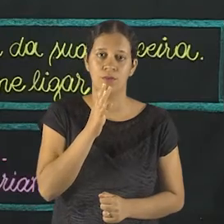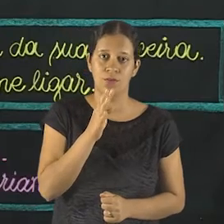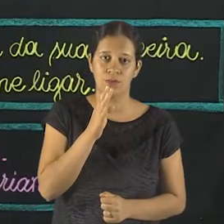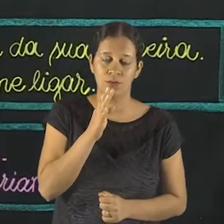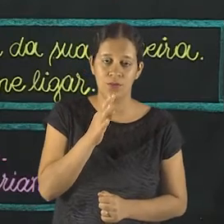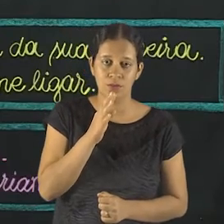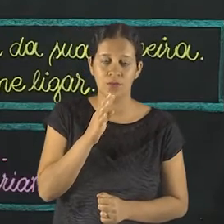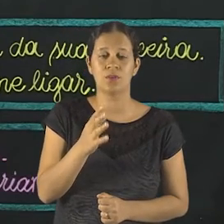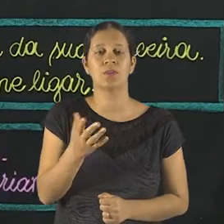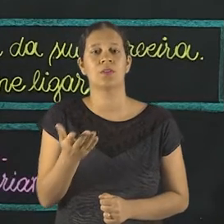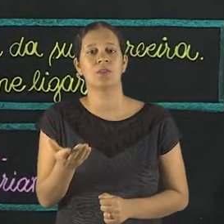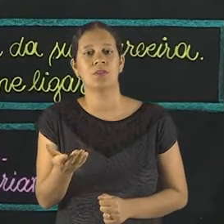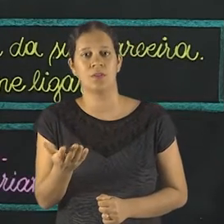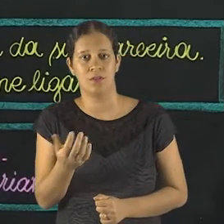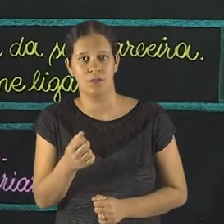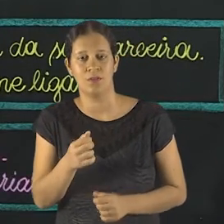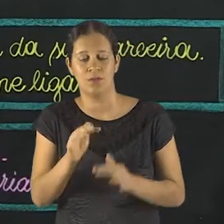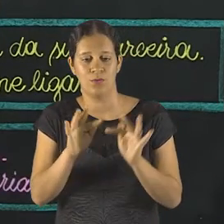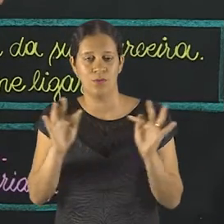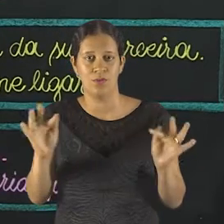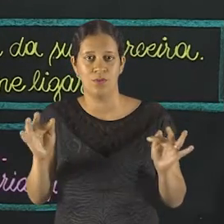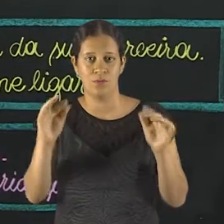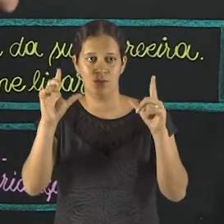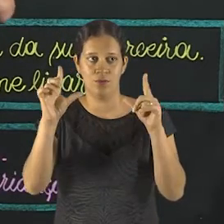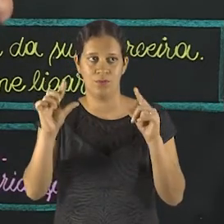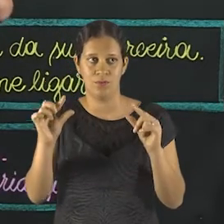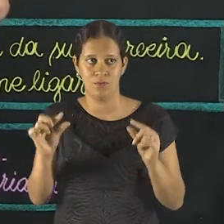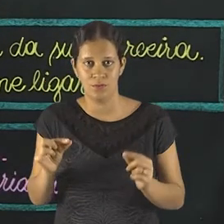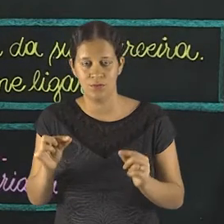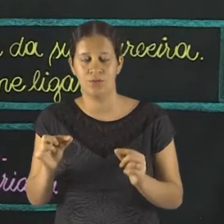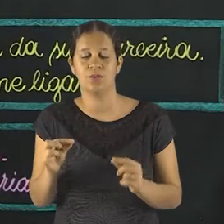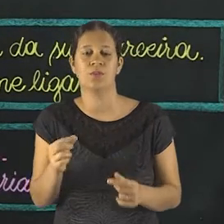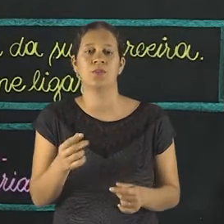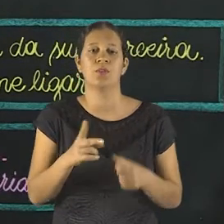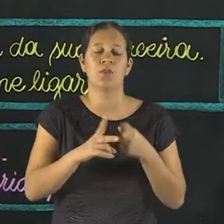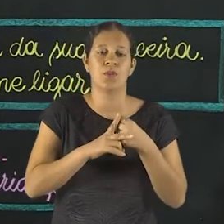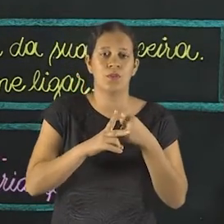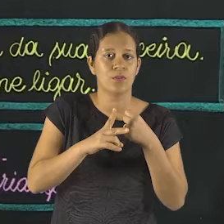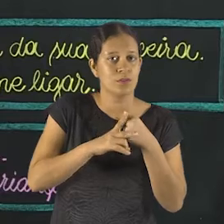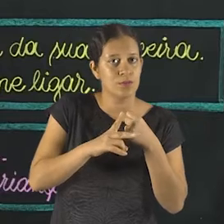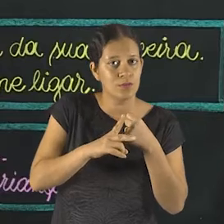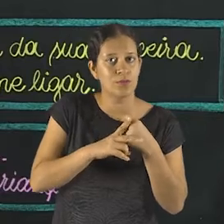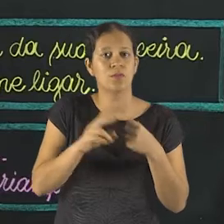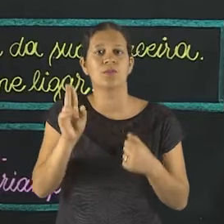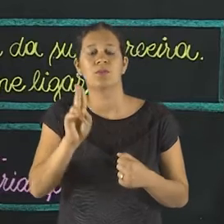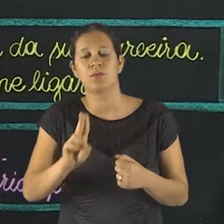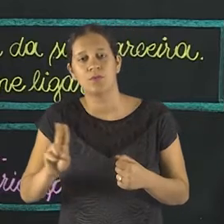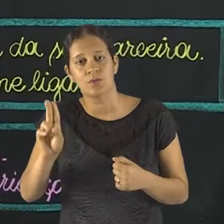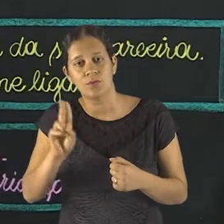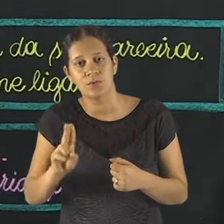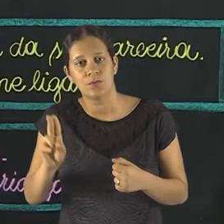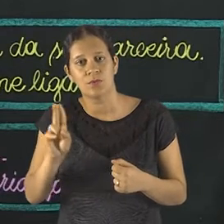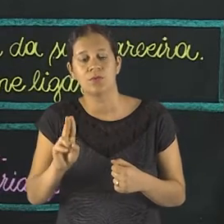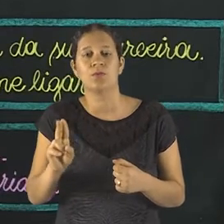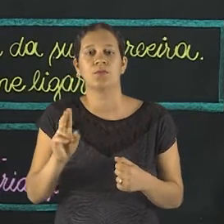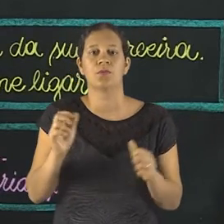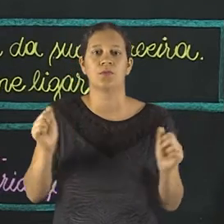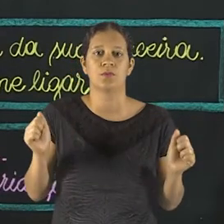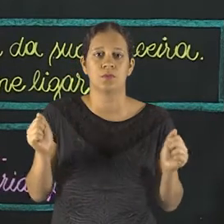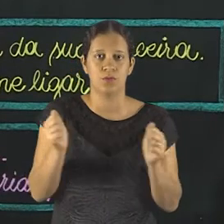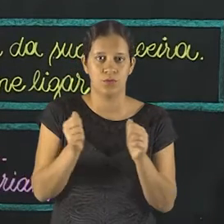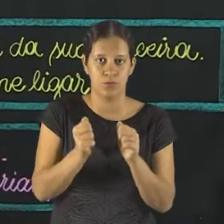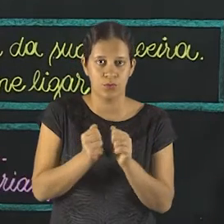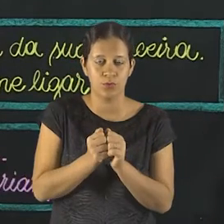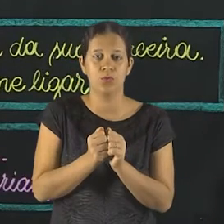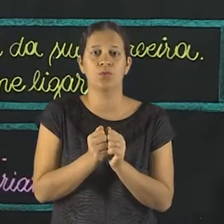forma nominal, reconheço então que é uma oração reduzida. Reconheço o verbo flexionado, conjugado, utilizado em algum modo verbal, junto